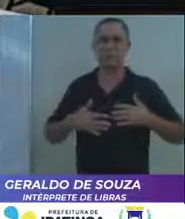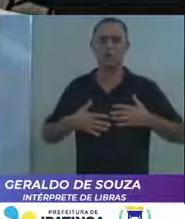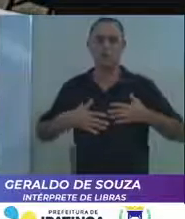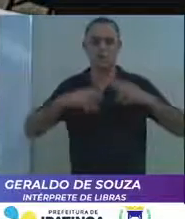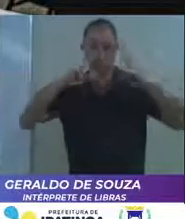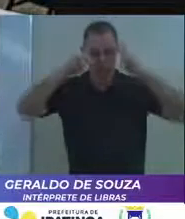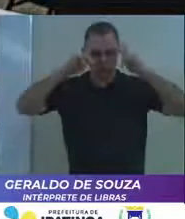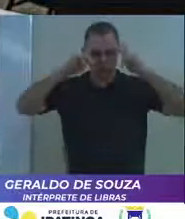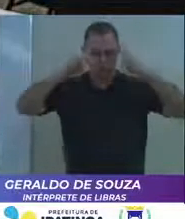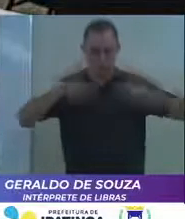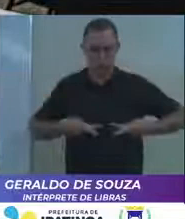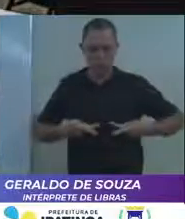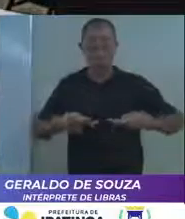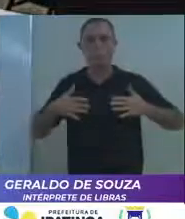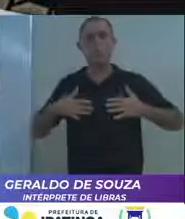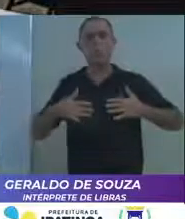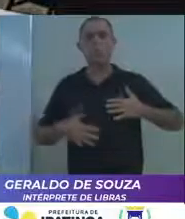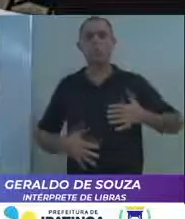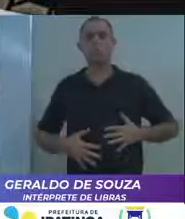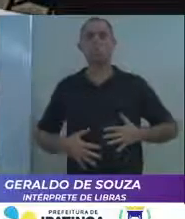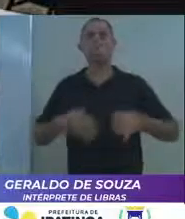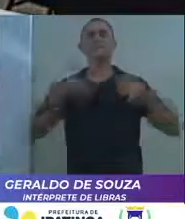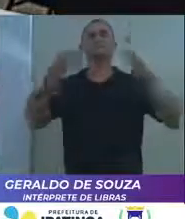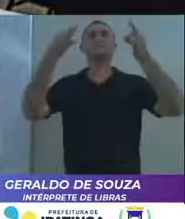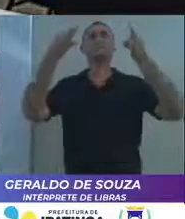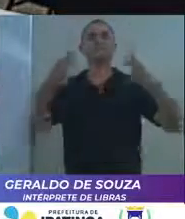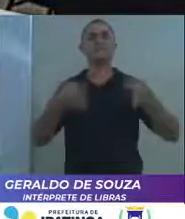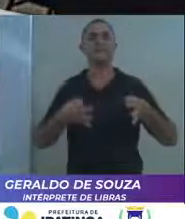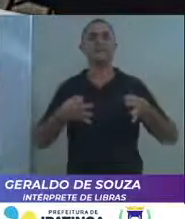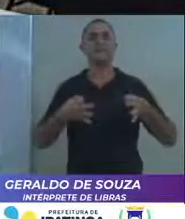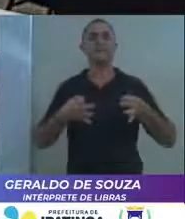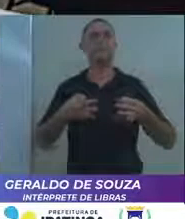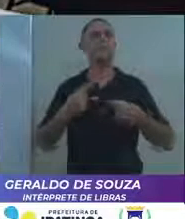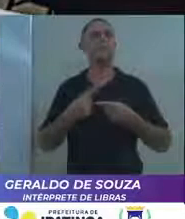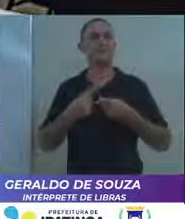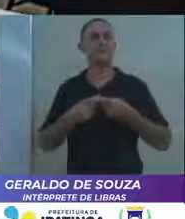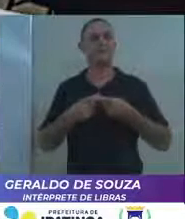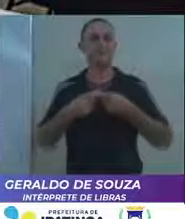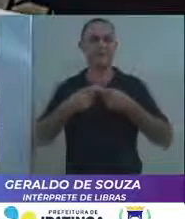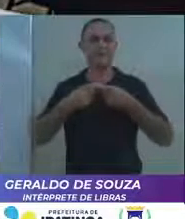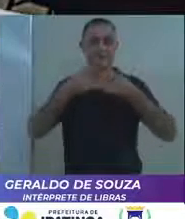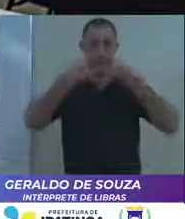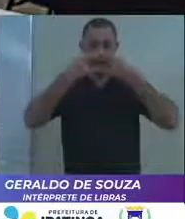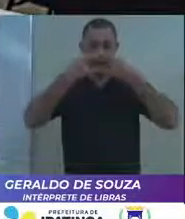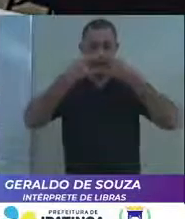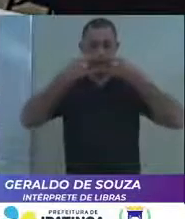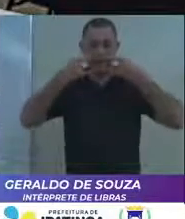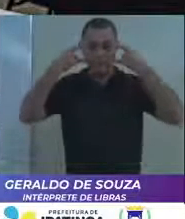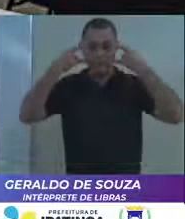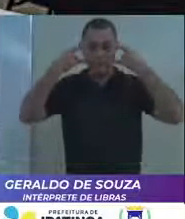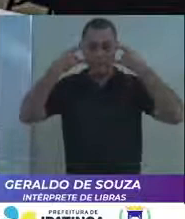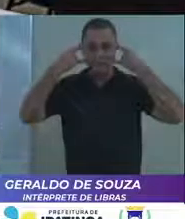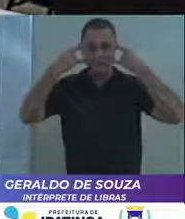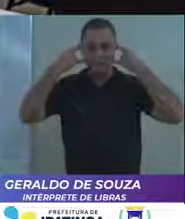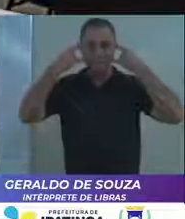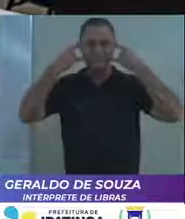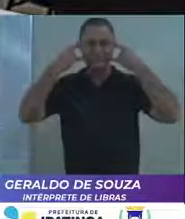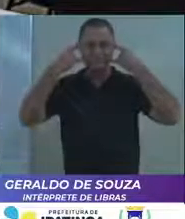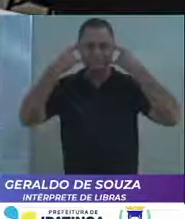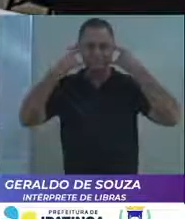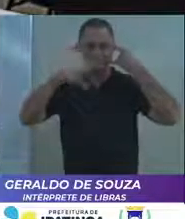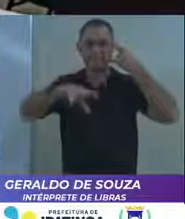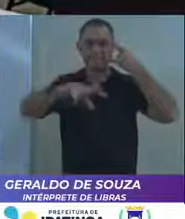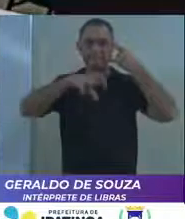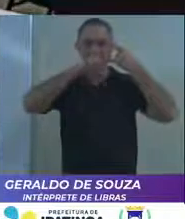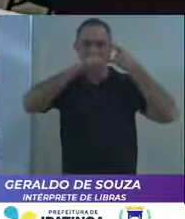A máscara, ela diminui a incidência de hidratação. Então, vocês